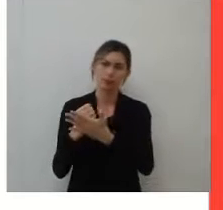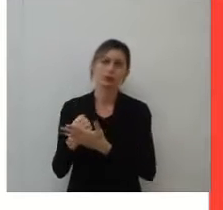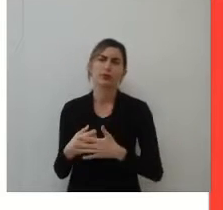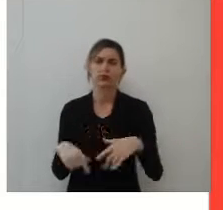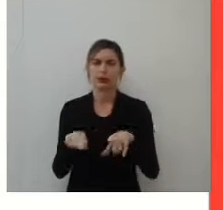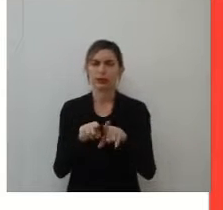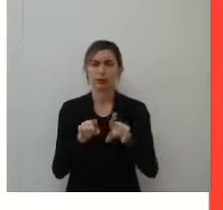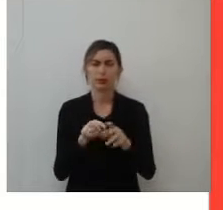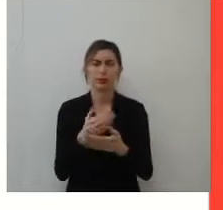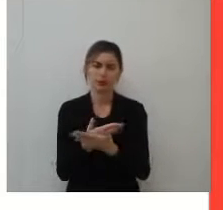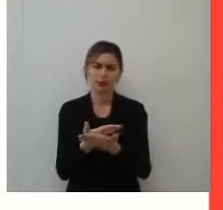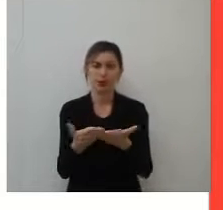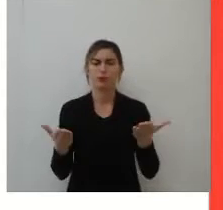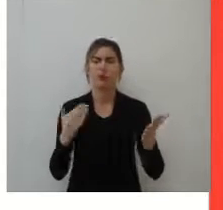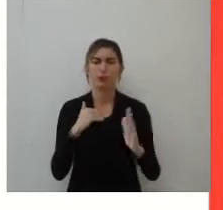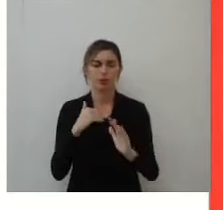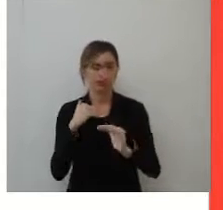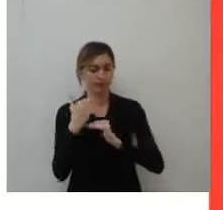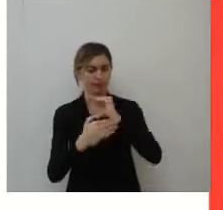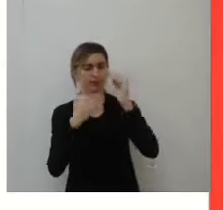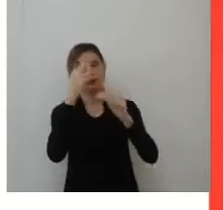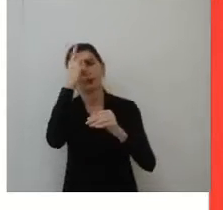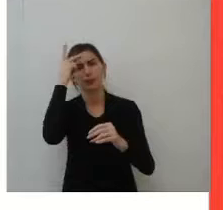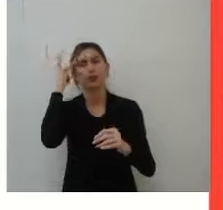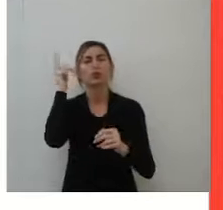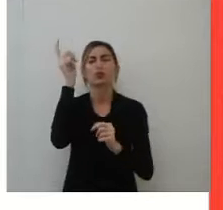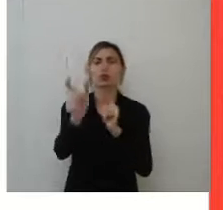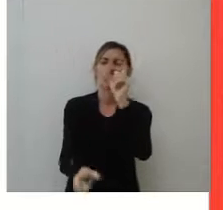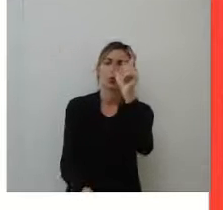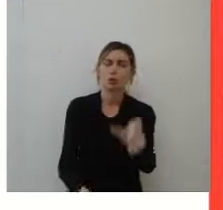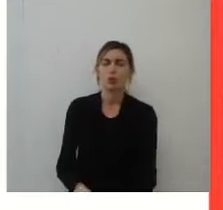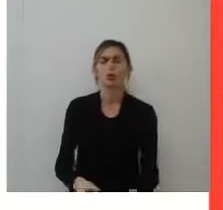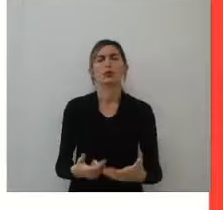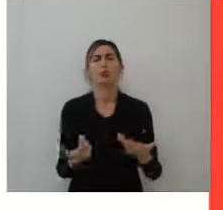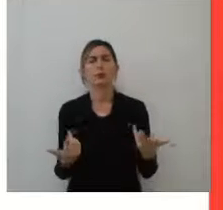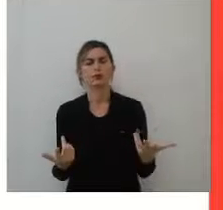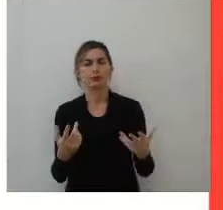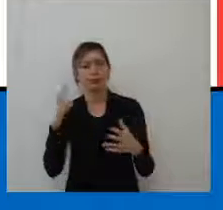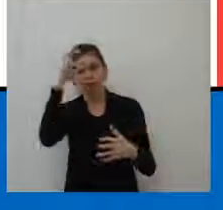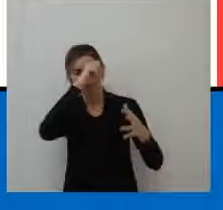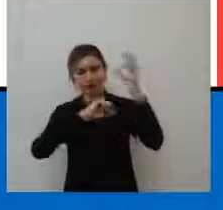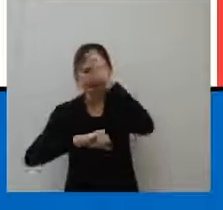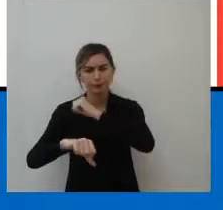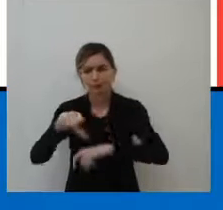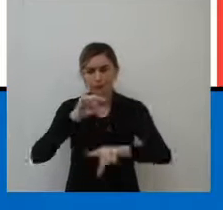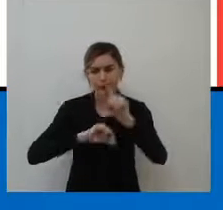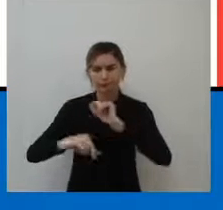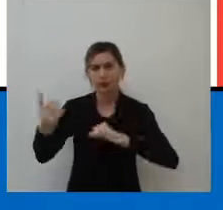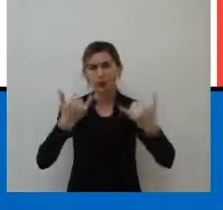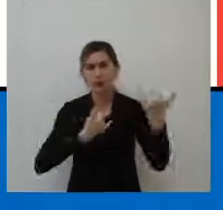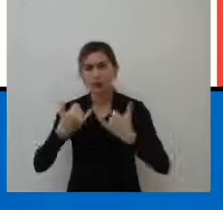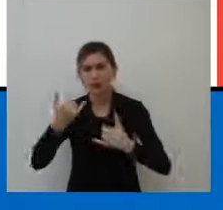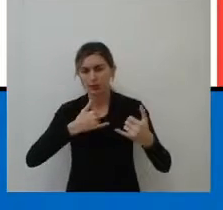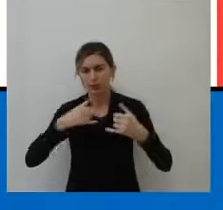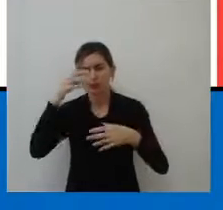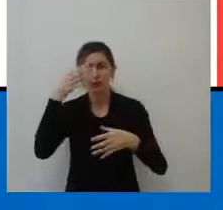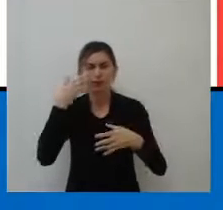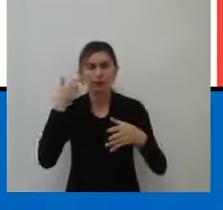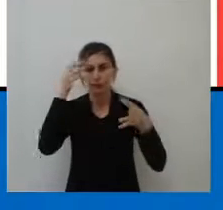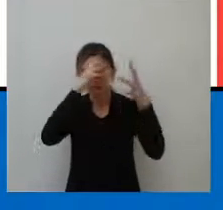para que vocês cresçam, né, como pessoas, cresçam como indivíduos e aprendam a selecionar as informações que vocês